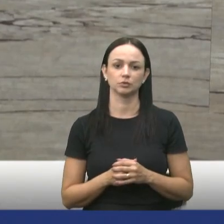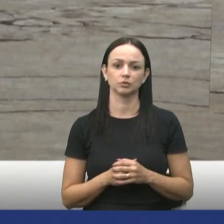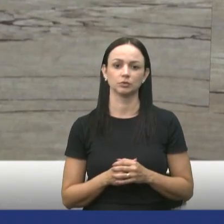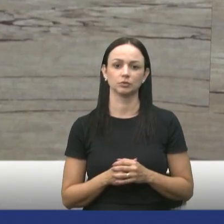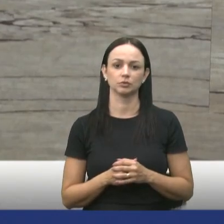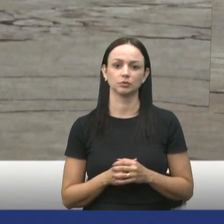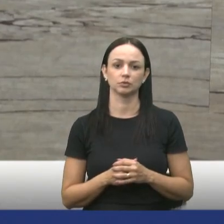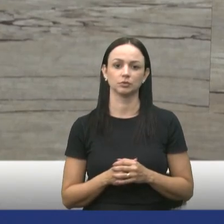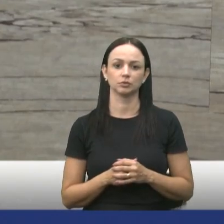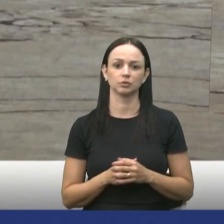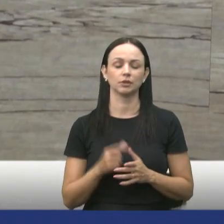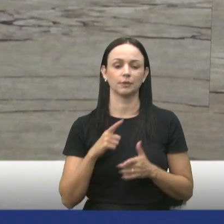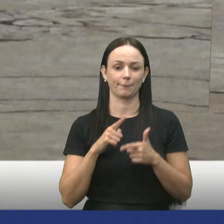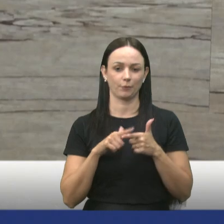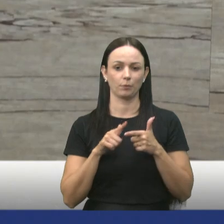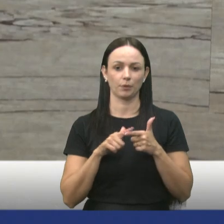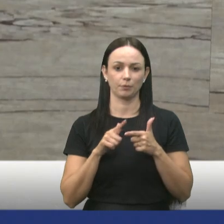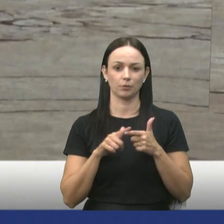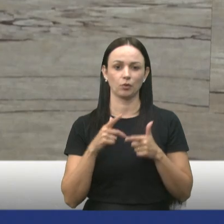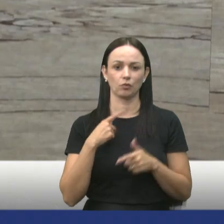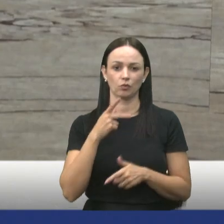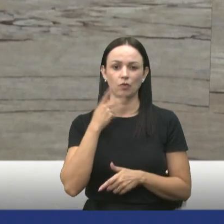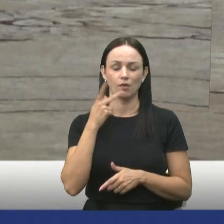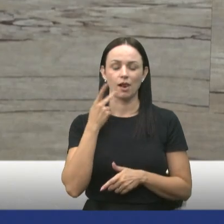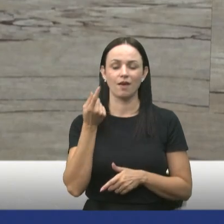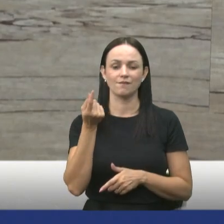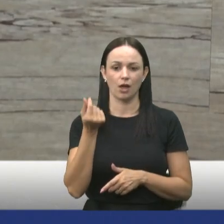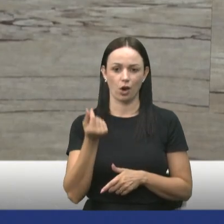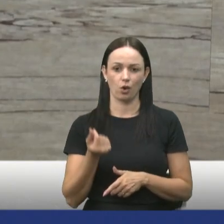está com um probleminha aqui, mas eu vou falar aqui os valores.